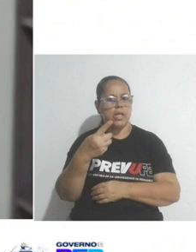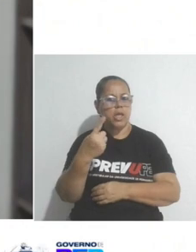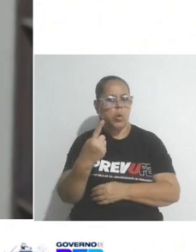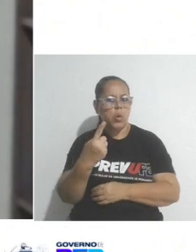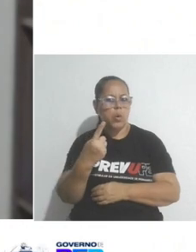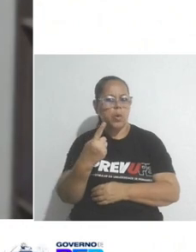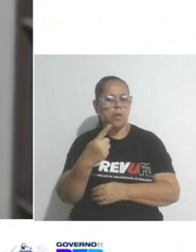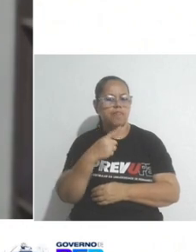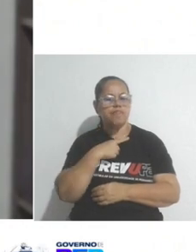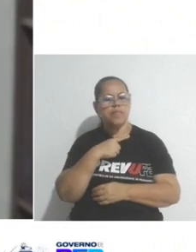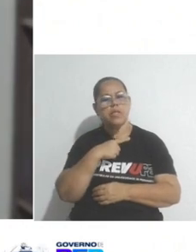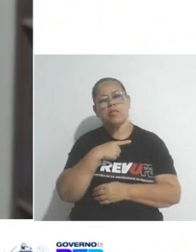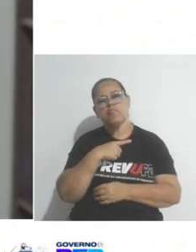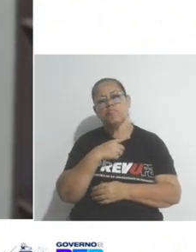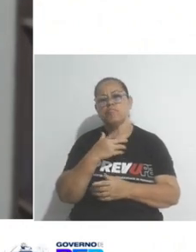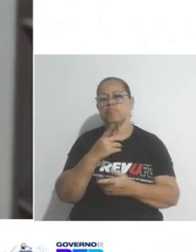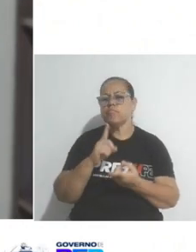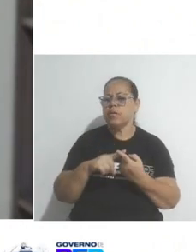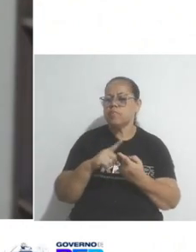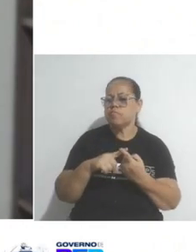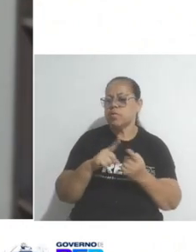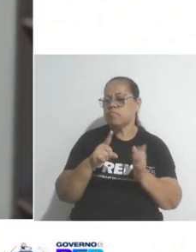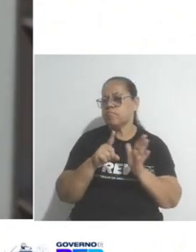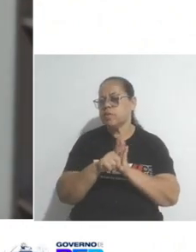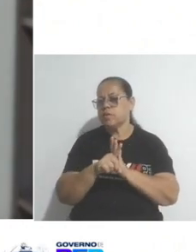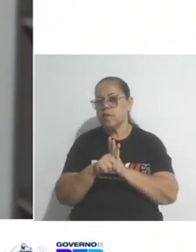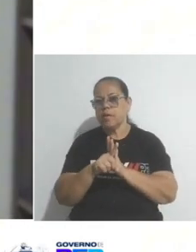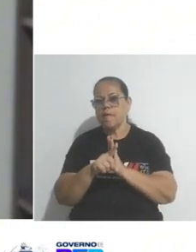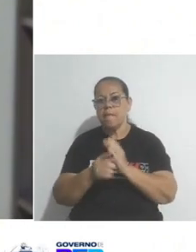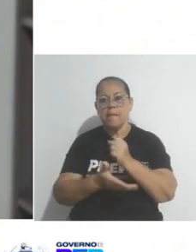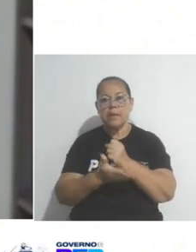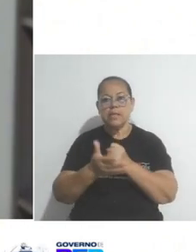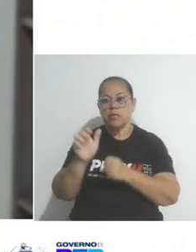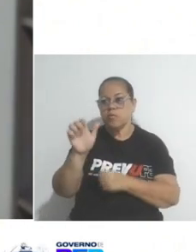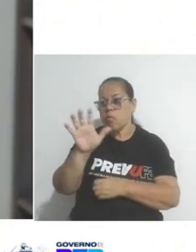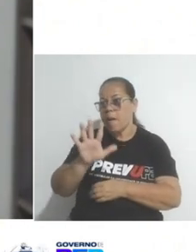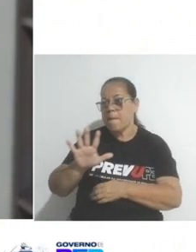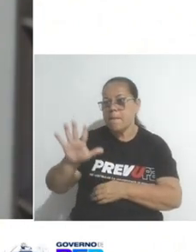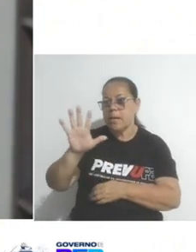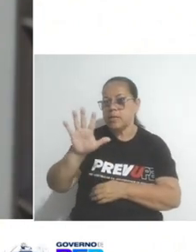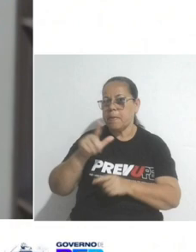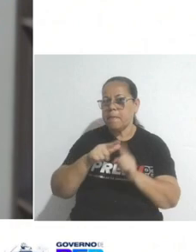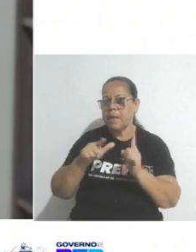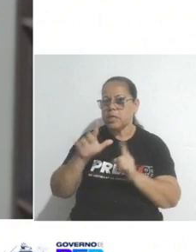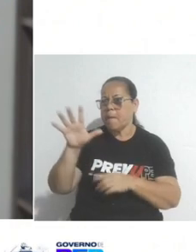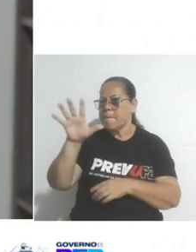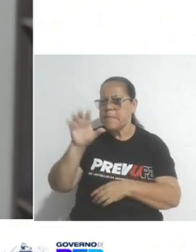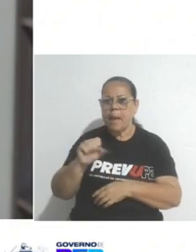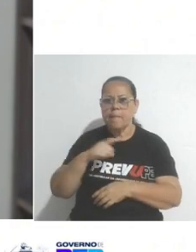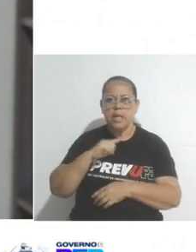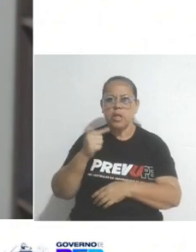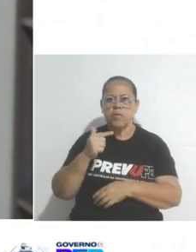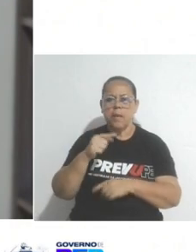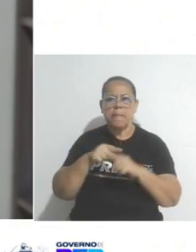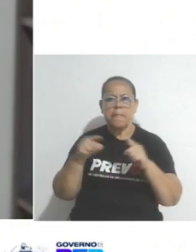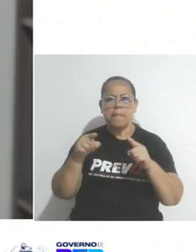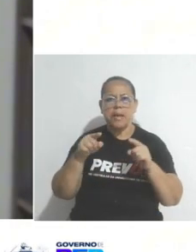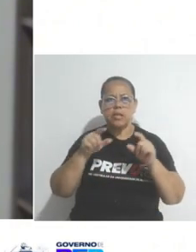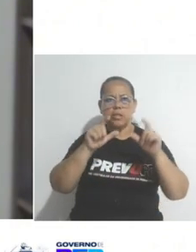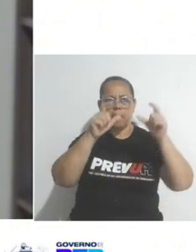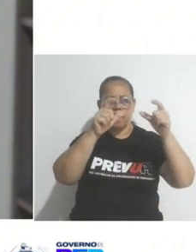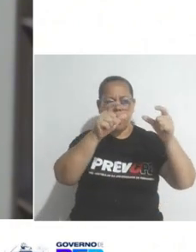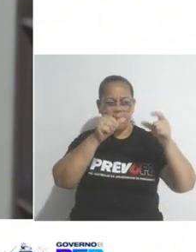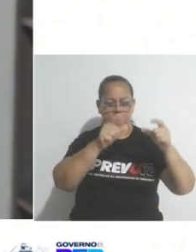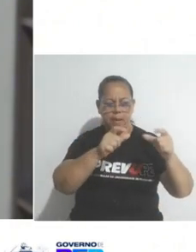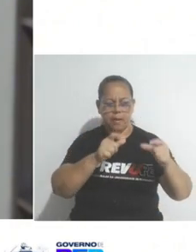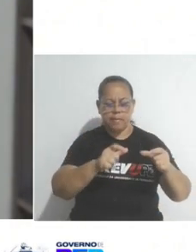uma formulação também baseada em uma imagem mas aqui a gente não tem um mapa a gente tem o a gente chama de bloco diagrama nós temos